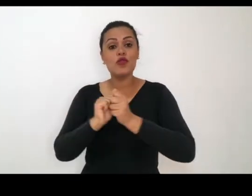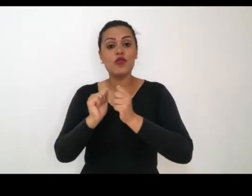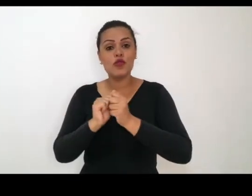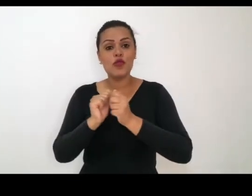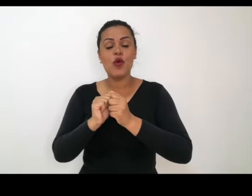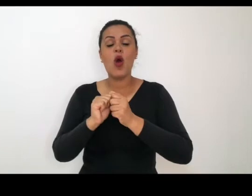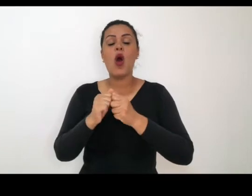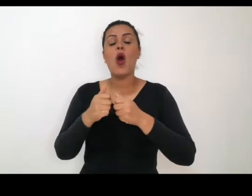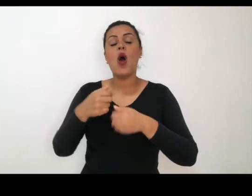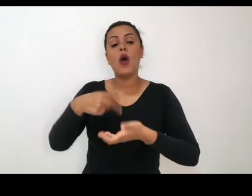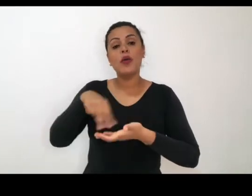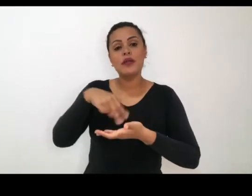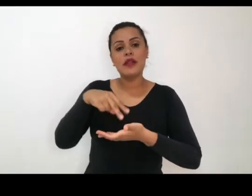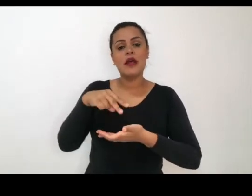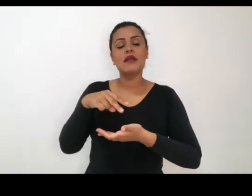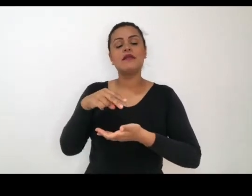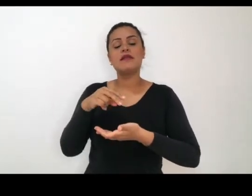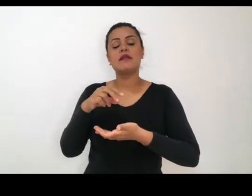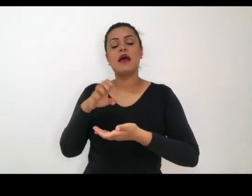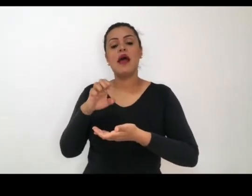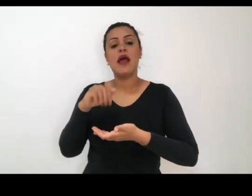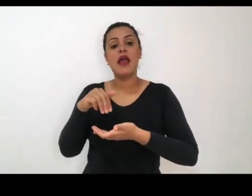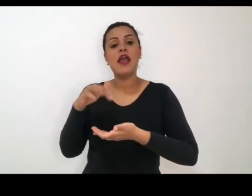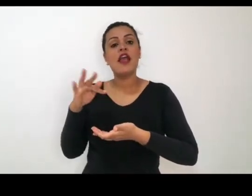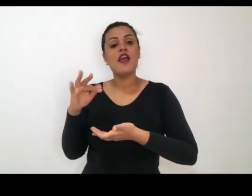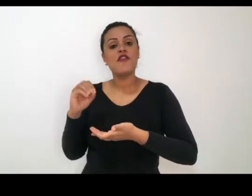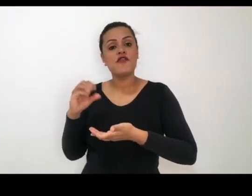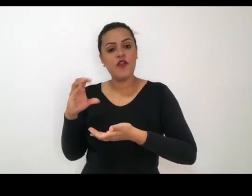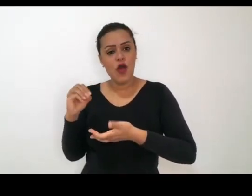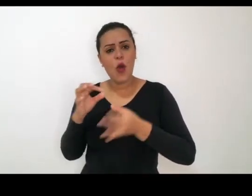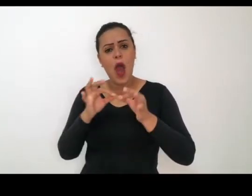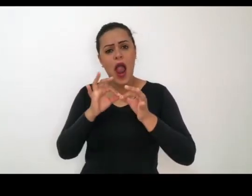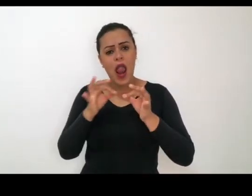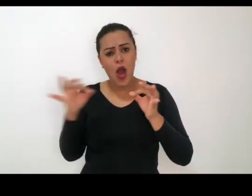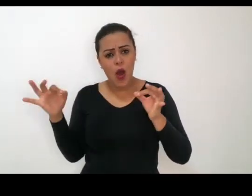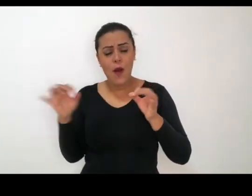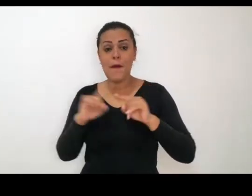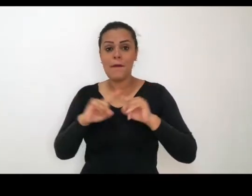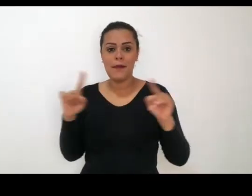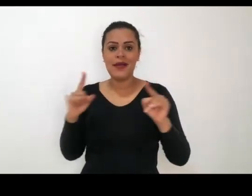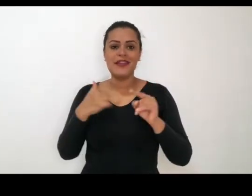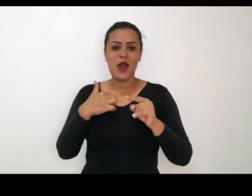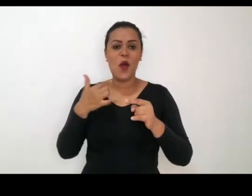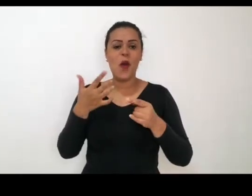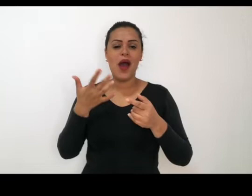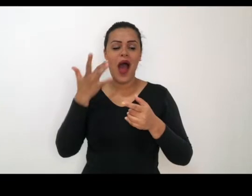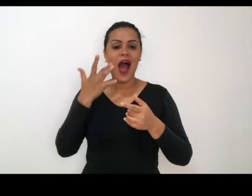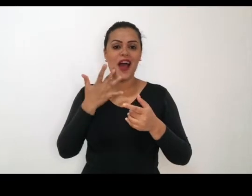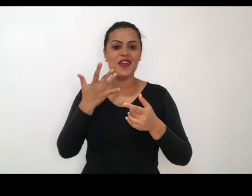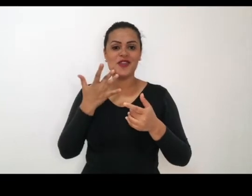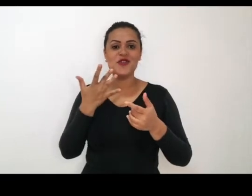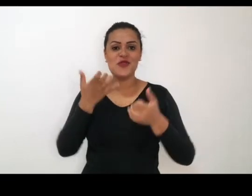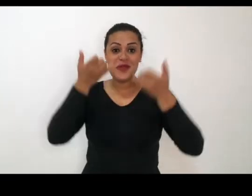É um pouquinho longo, mas eu acho bacana mostrar essa mudança. Sim. Que eu, quando eu fui